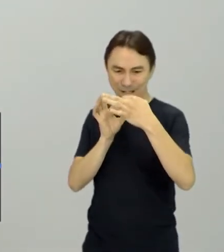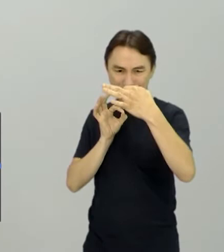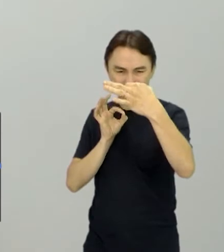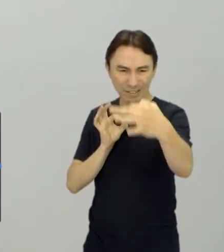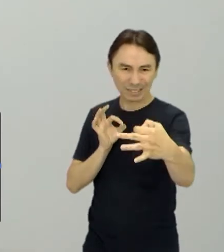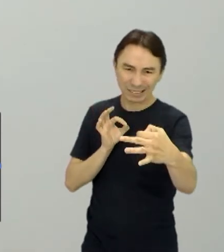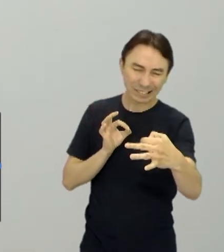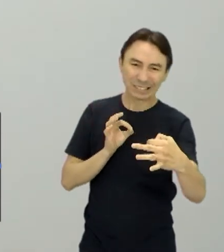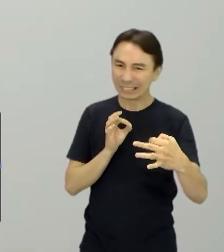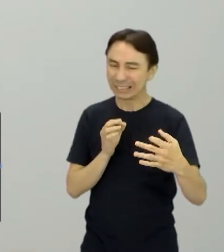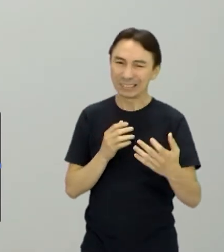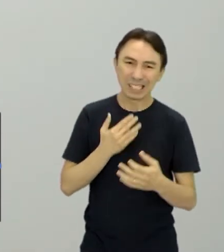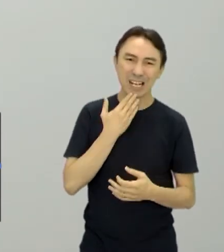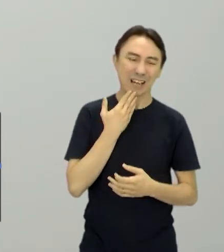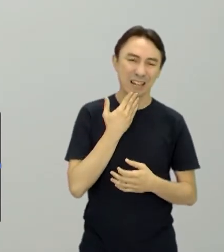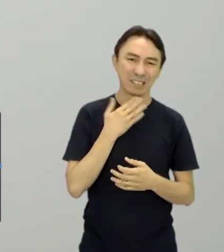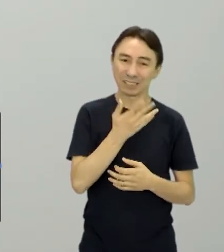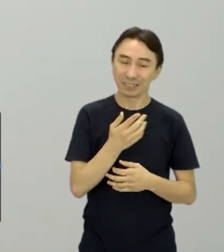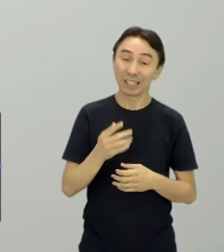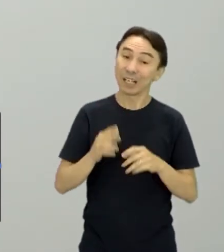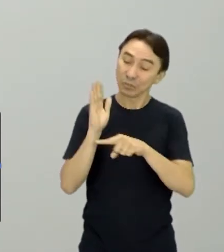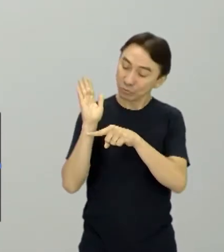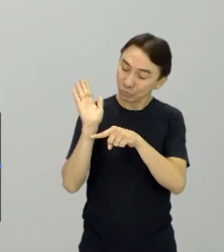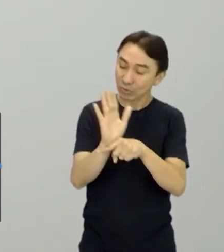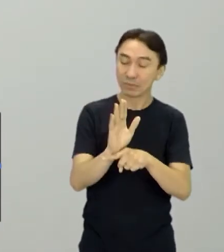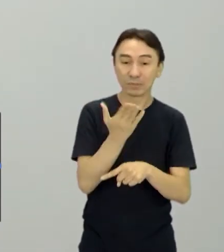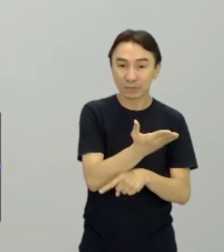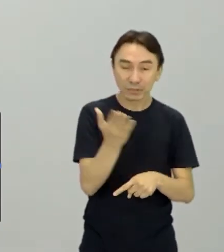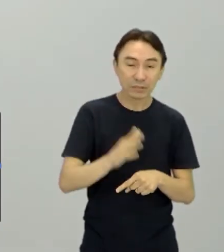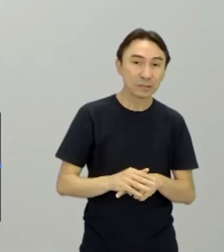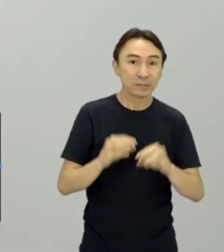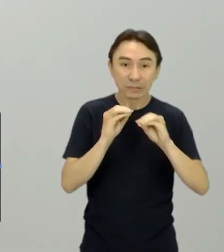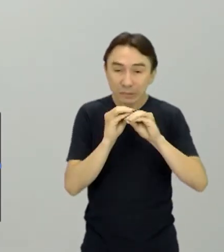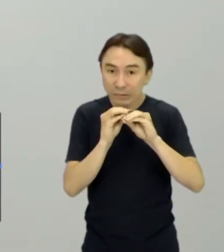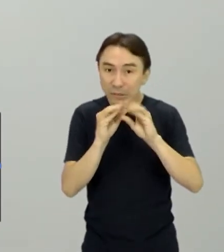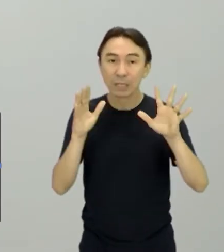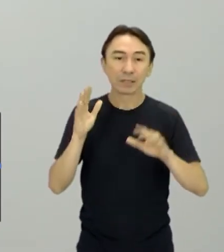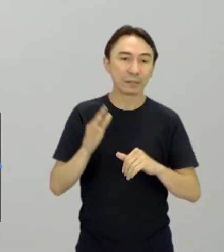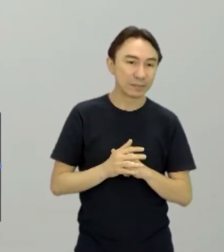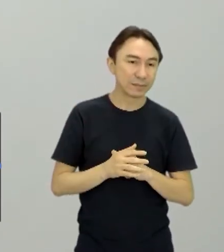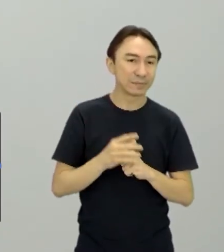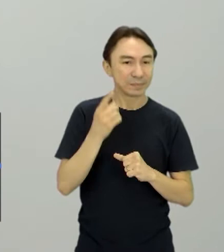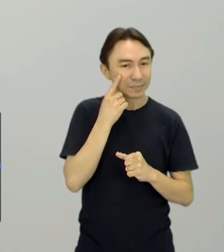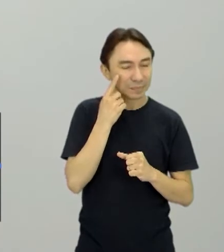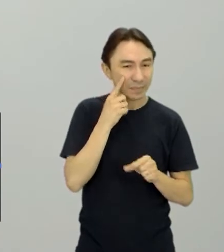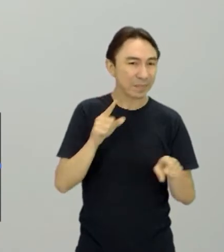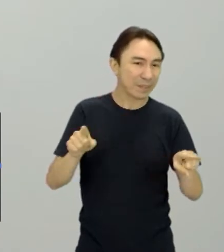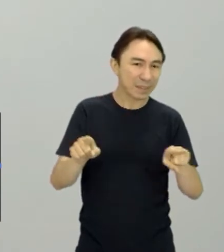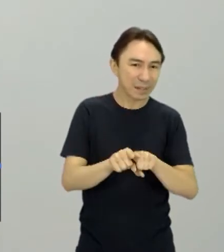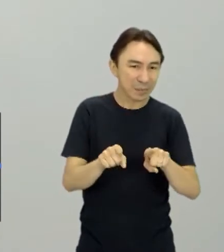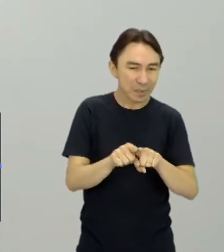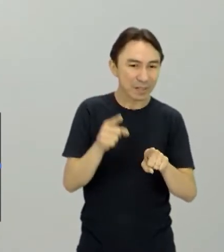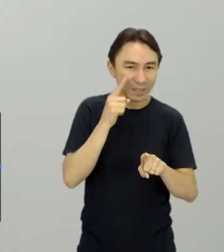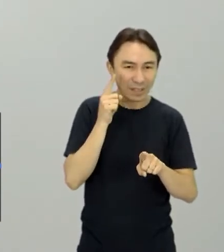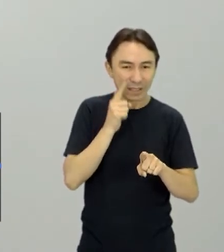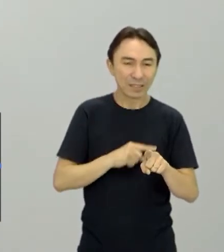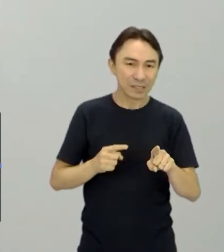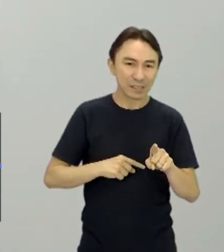a passar uma imagem, uma simbologia para você. Então, nem essas curvas, são retas,